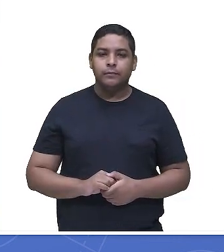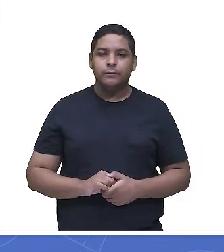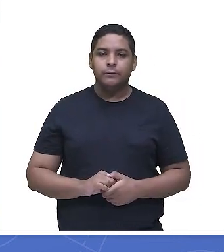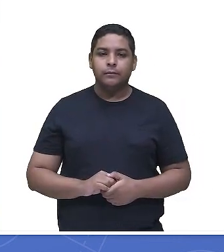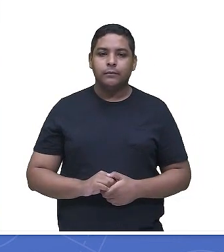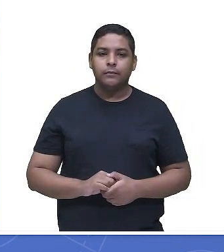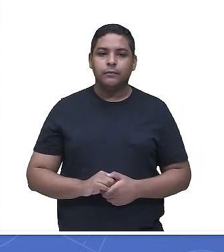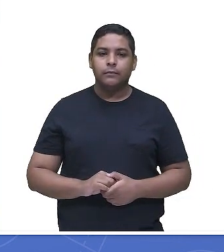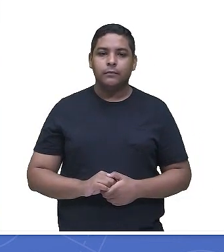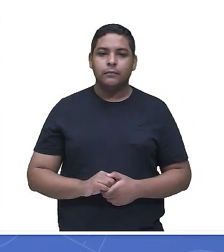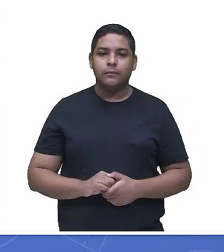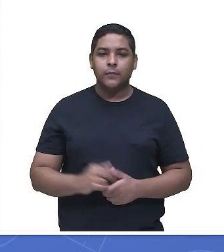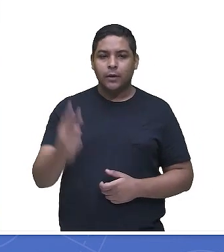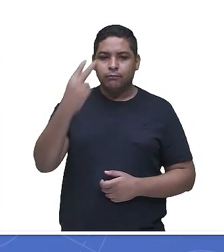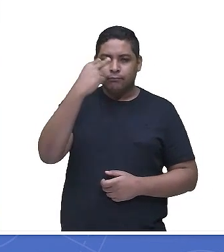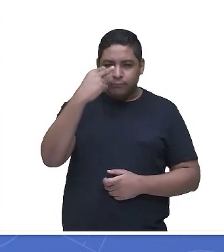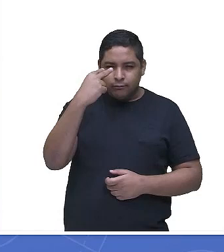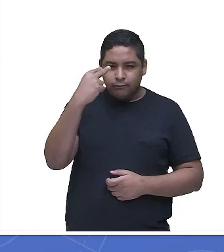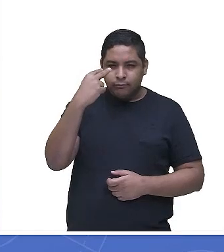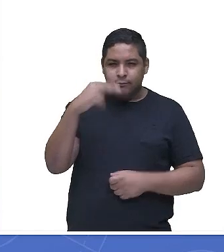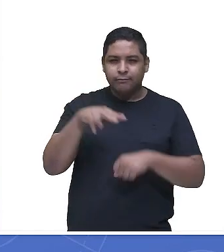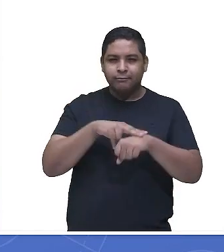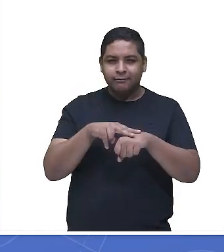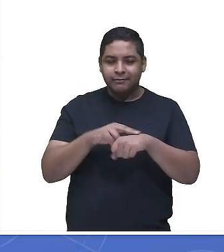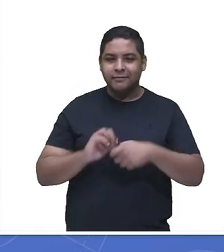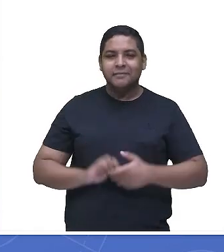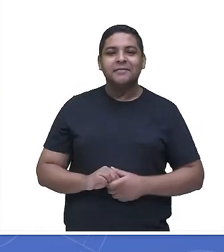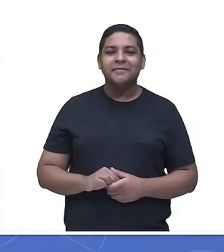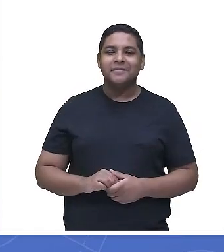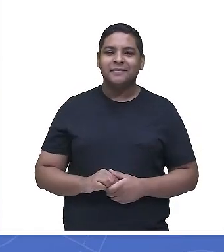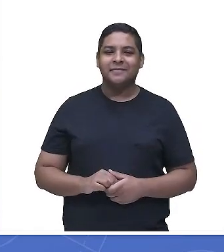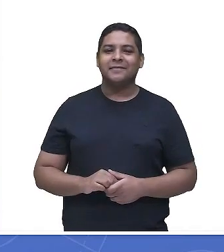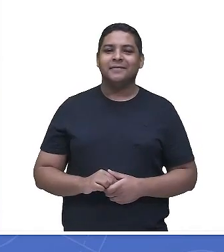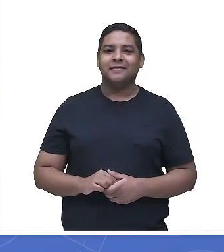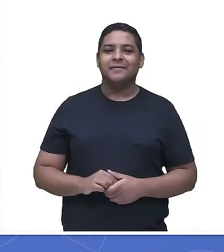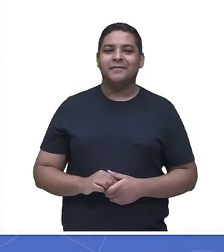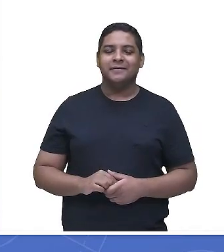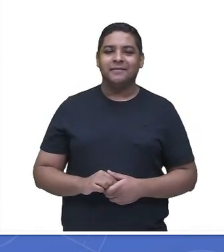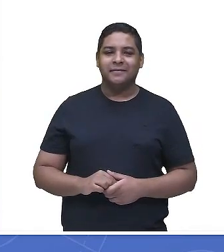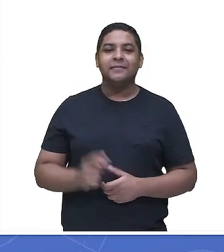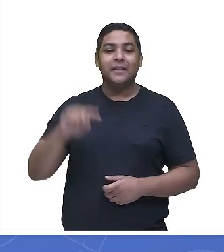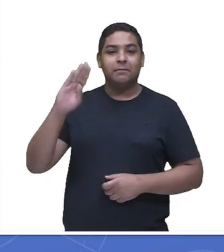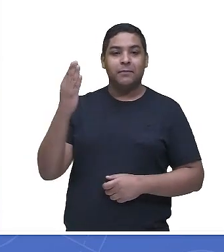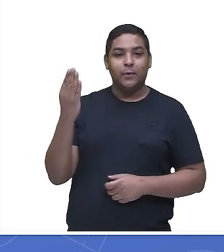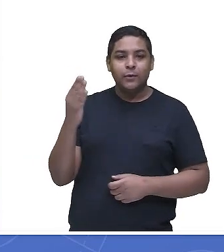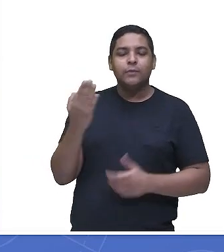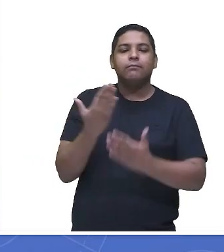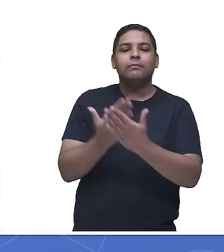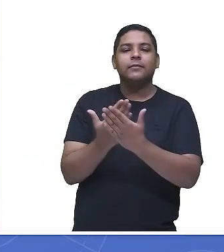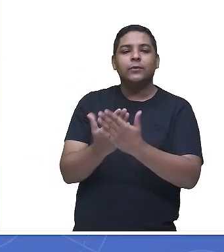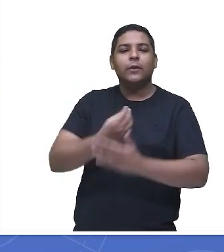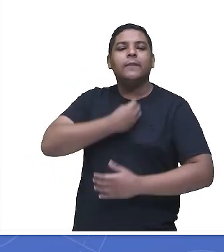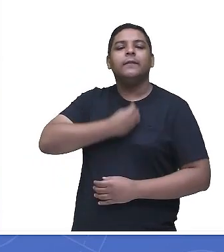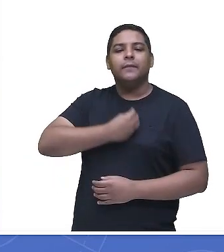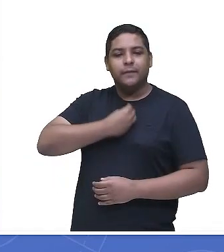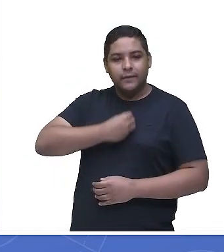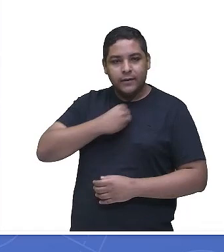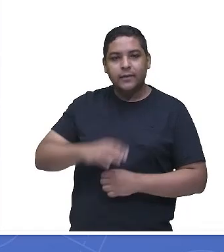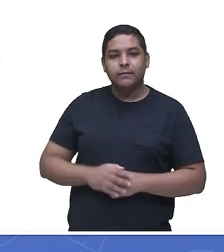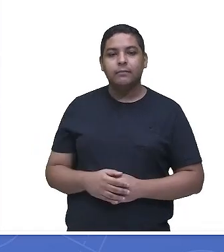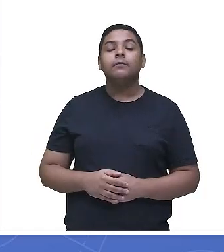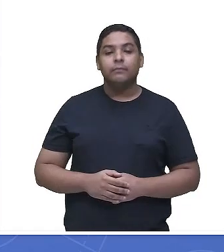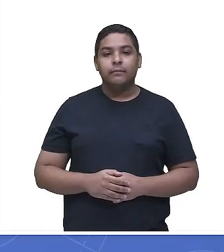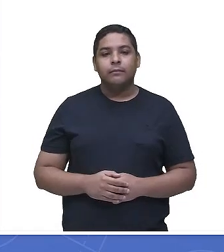você precisa saber, olha aqui nos meus olhos verdes. Você precisa saber que a biologia estuda, a vida. Ok? E a vida é dividida em